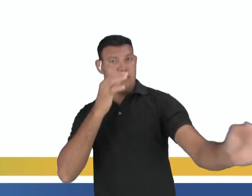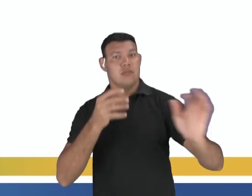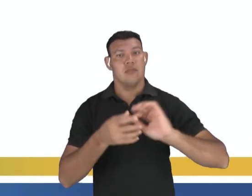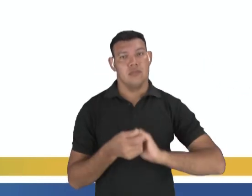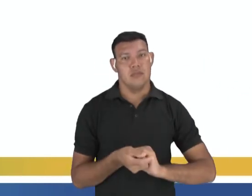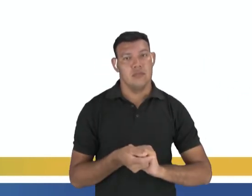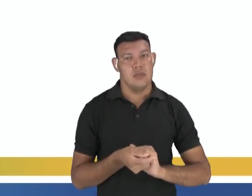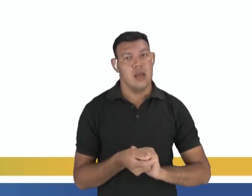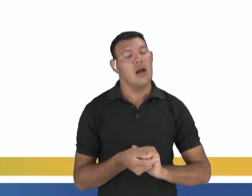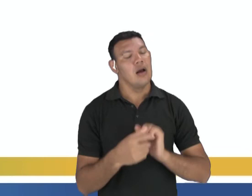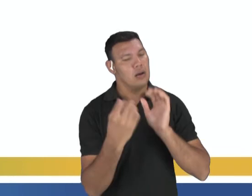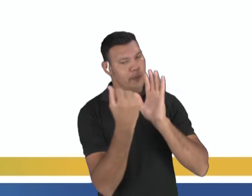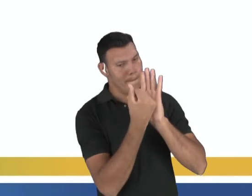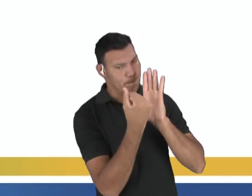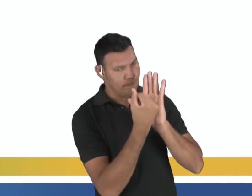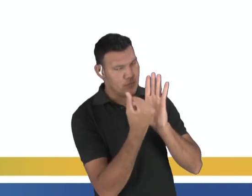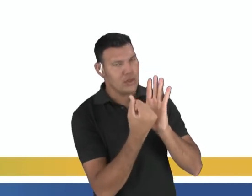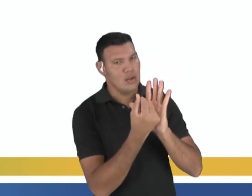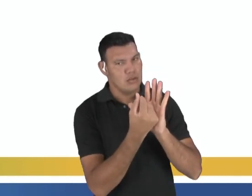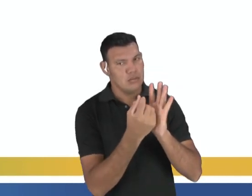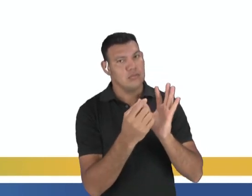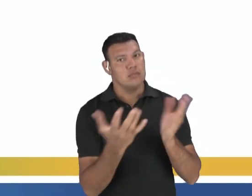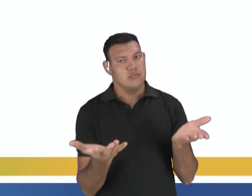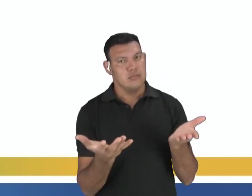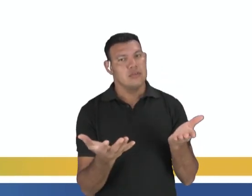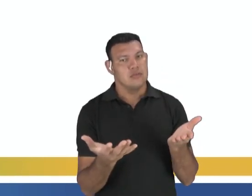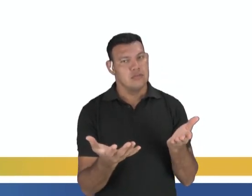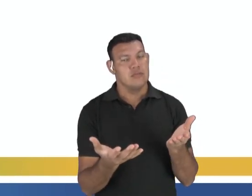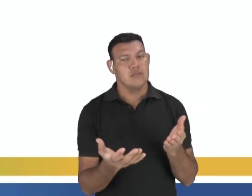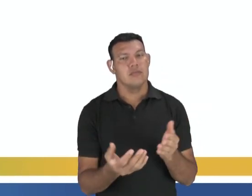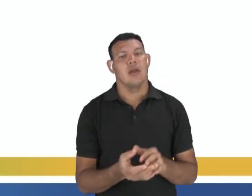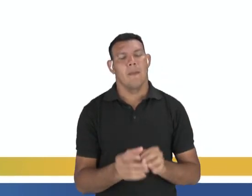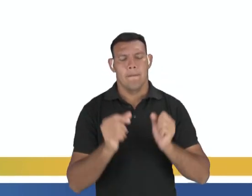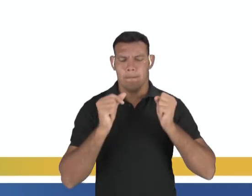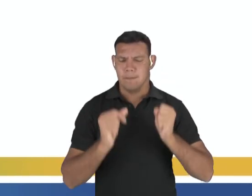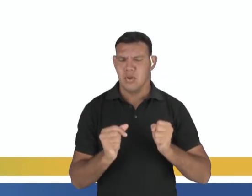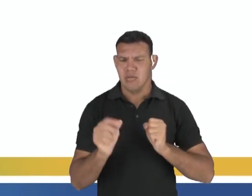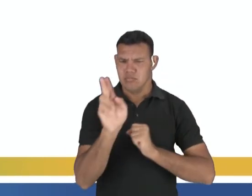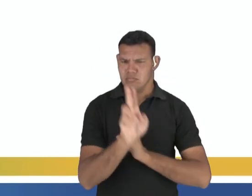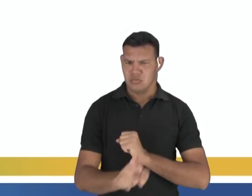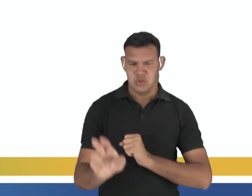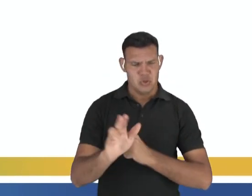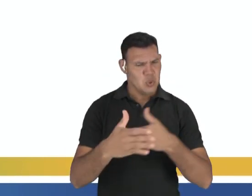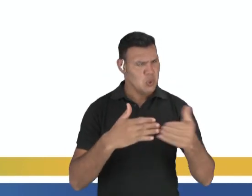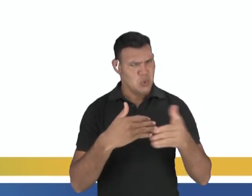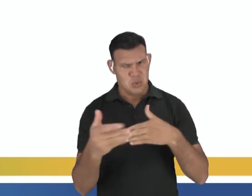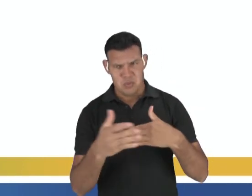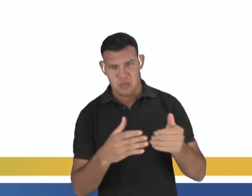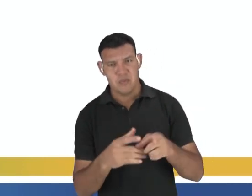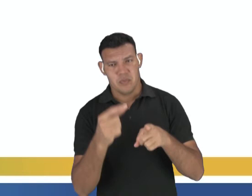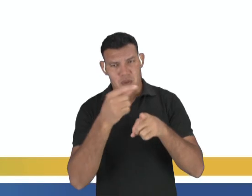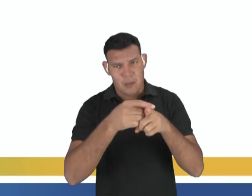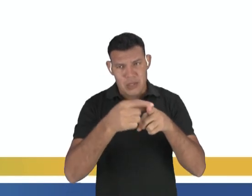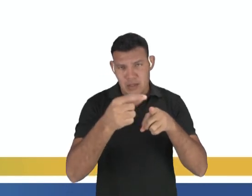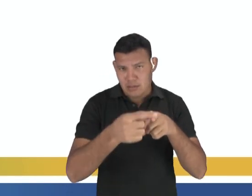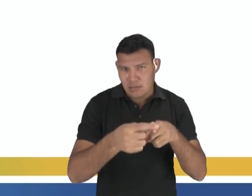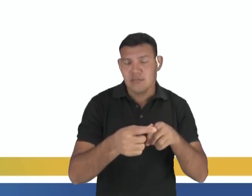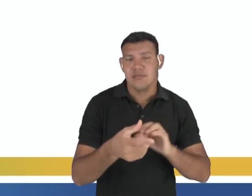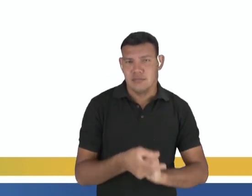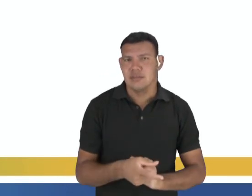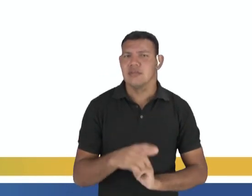braço estendido então aí ele fique sua essa distância e definir como manjar então a gente pode definir qualquer umidade que a gente quiser